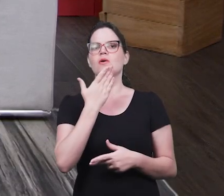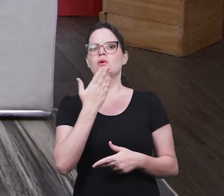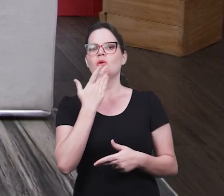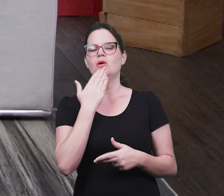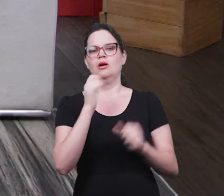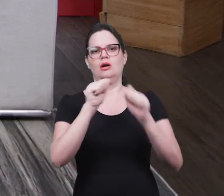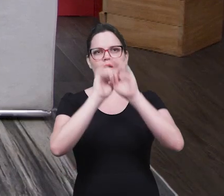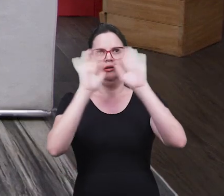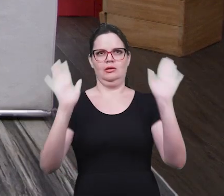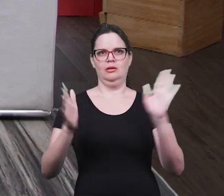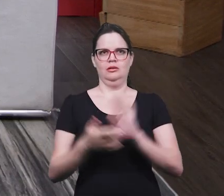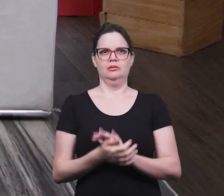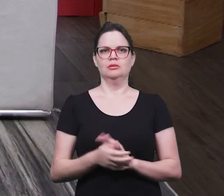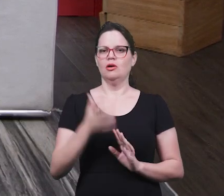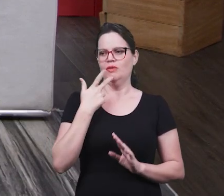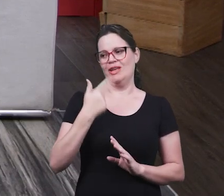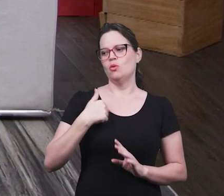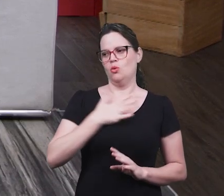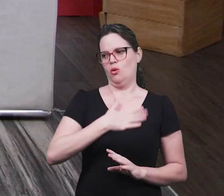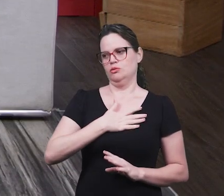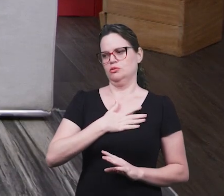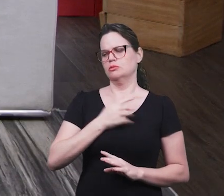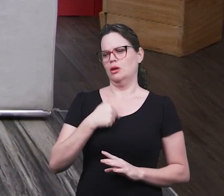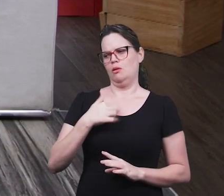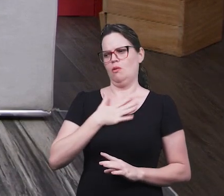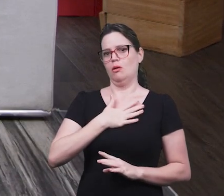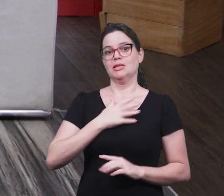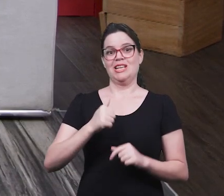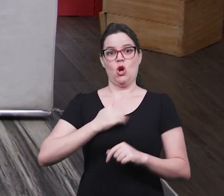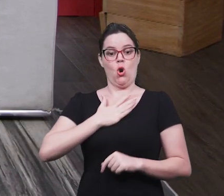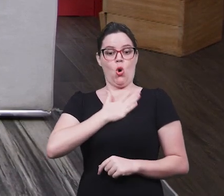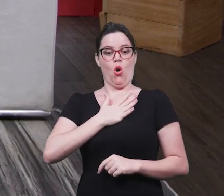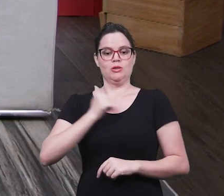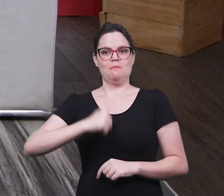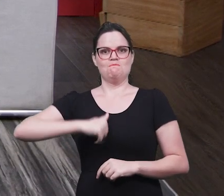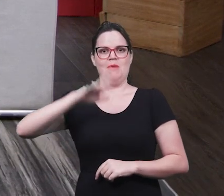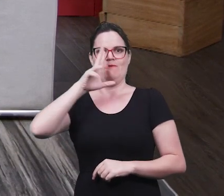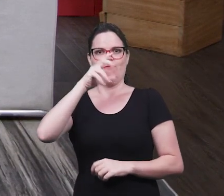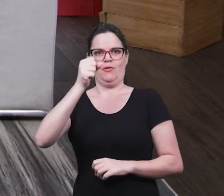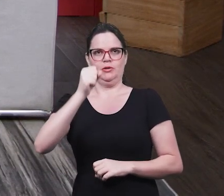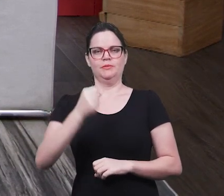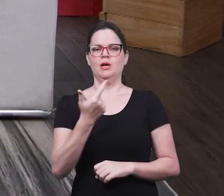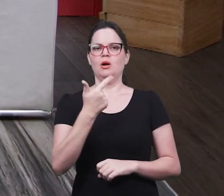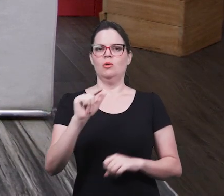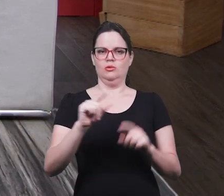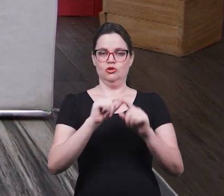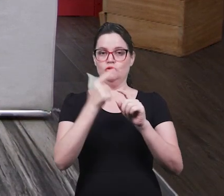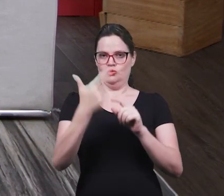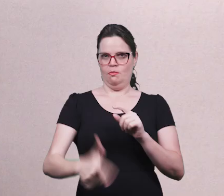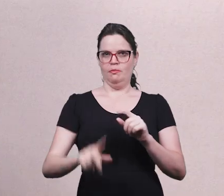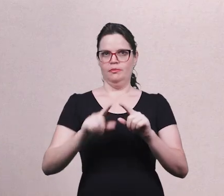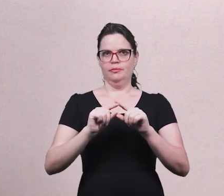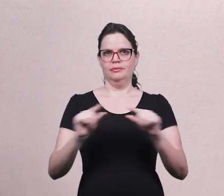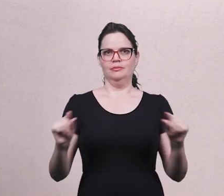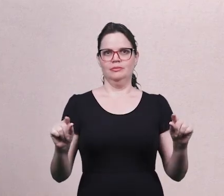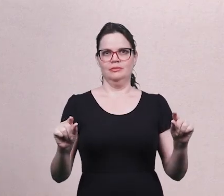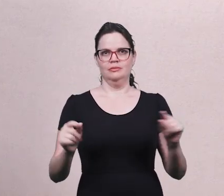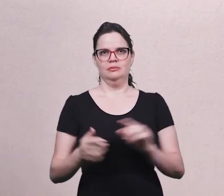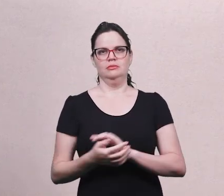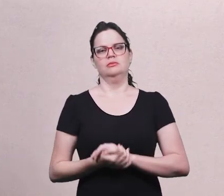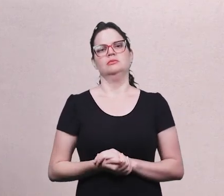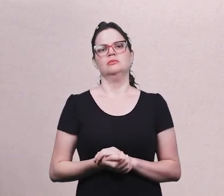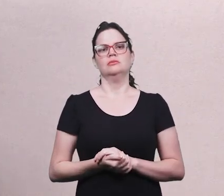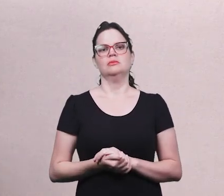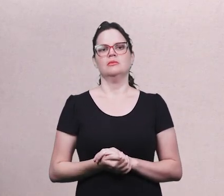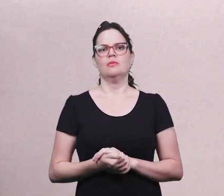eu coisa. frisei que eu gosto de coisas claras. Ok? Agora eu vou falar a mesma frase de outra forma. Gosto